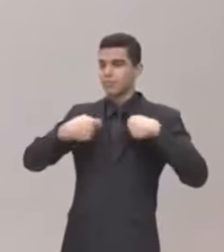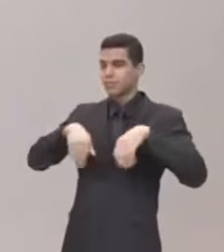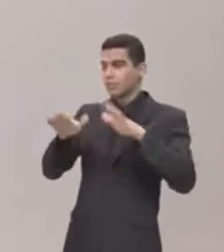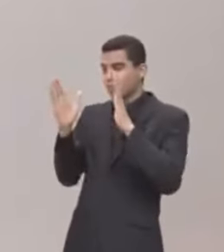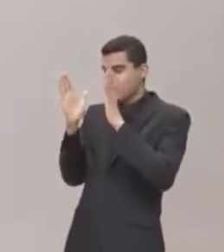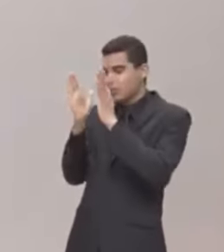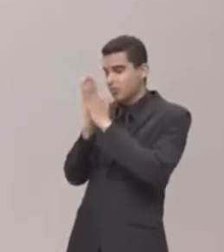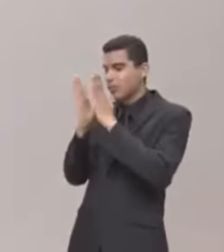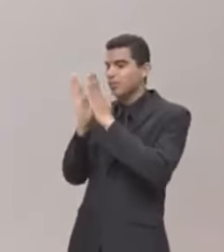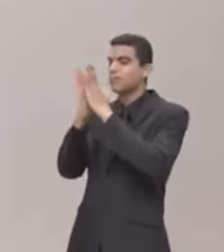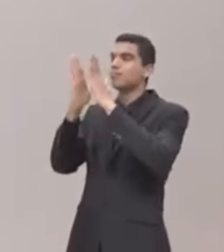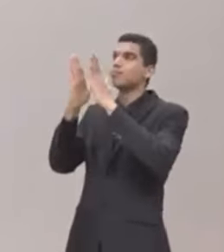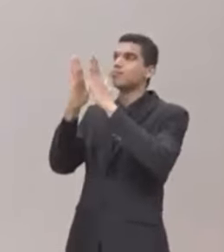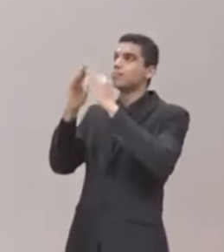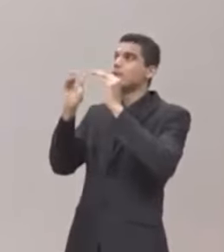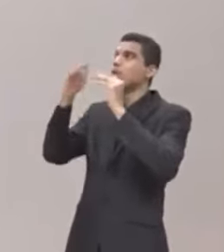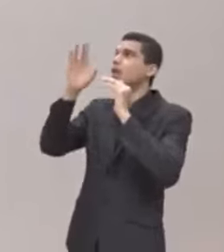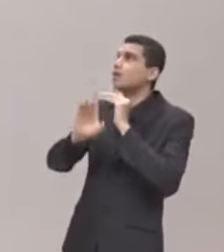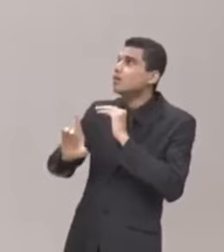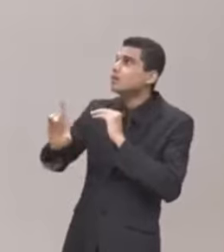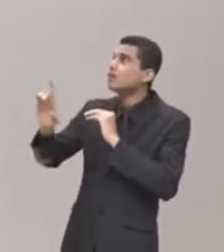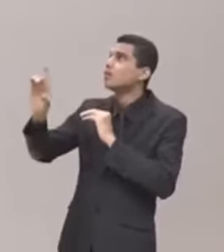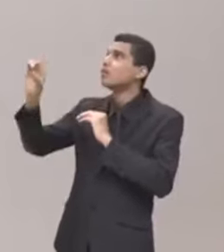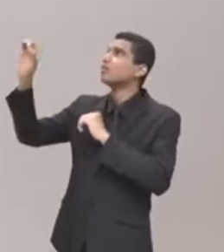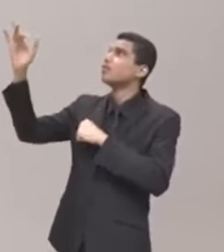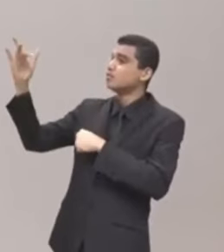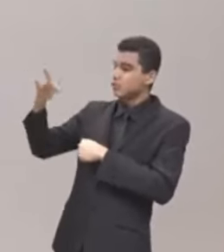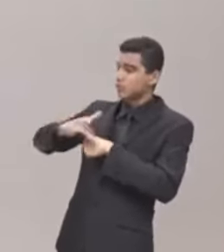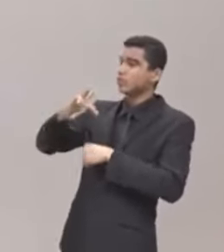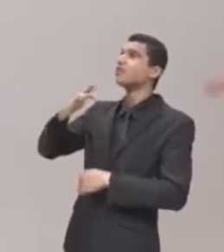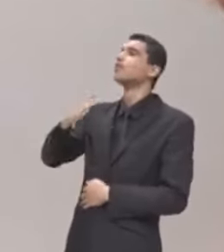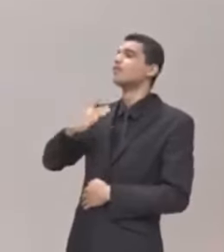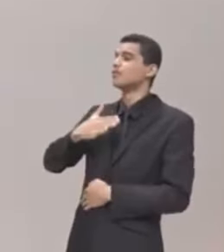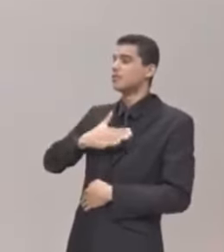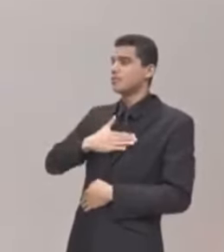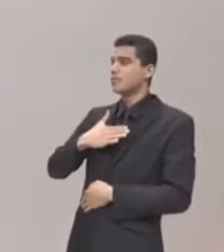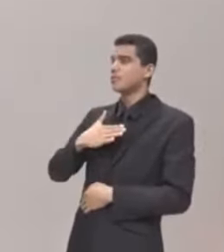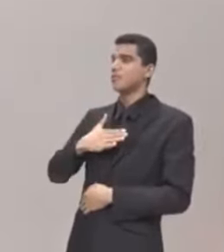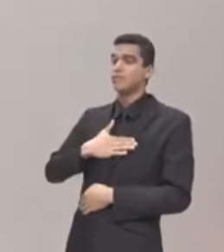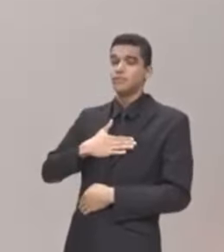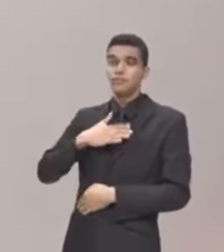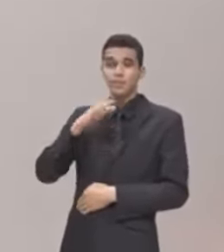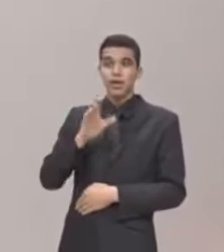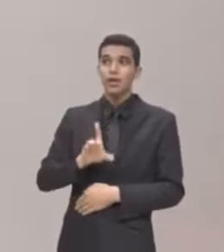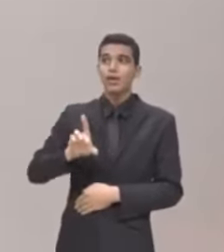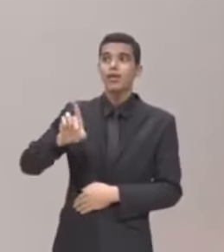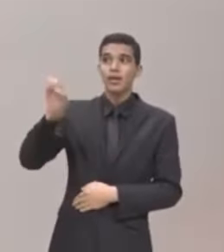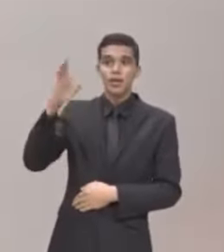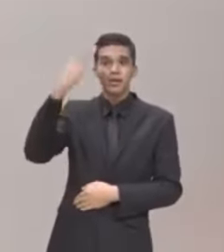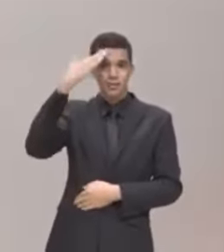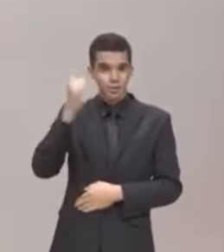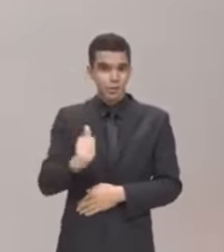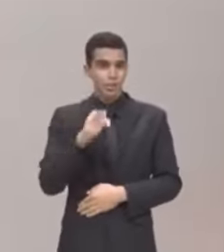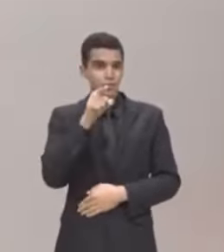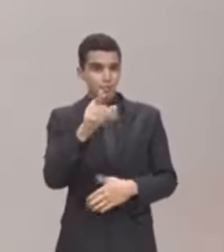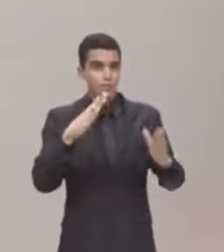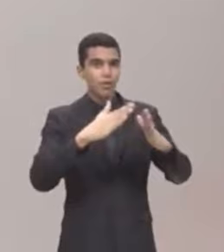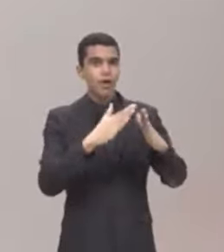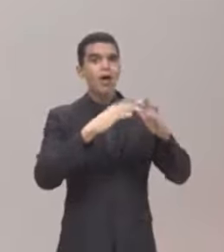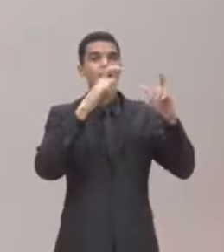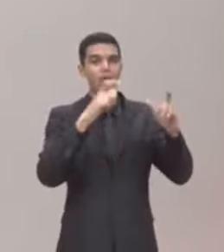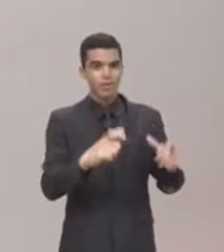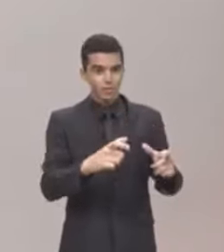E não vai ser só isso, eu sei onde tu moras e quem está na UTI. Estou